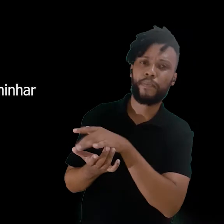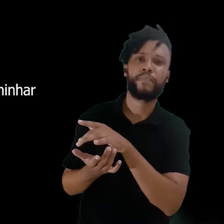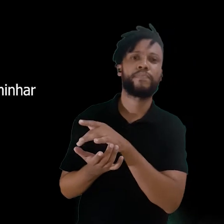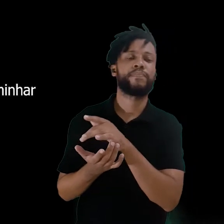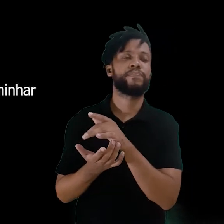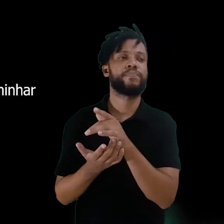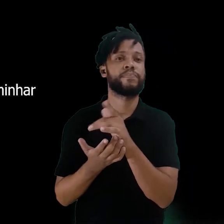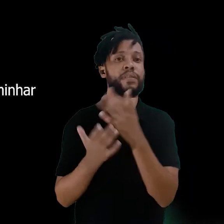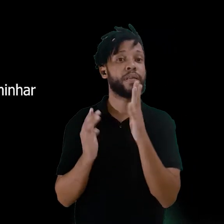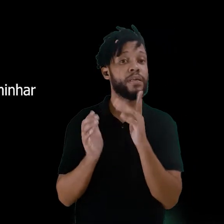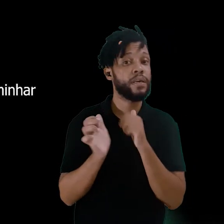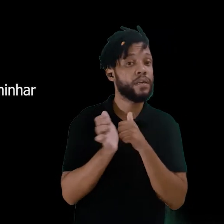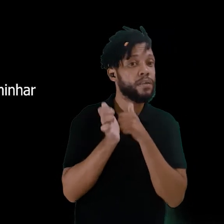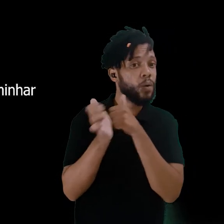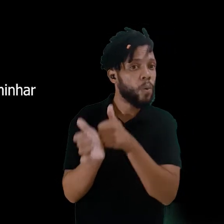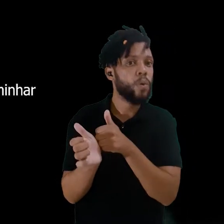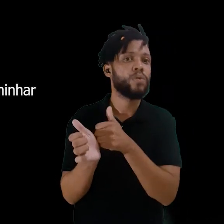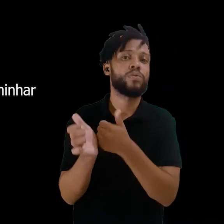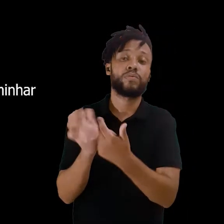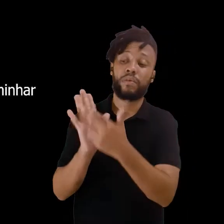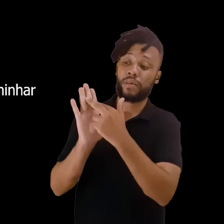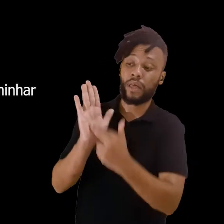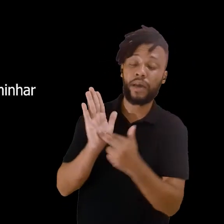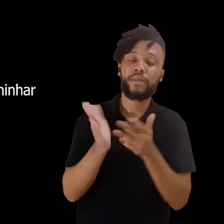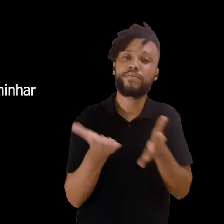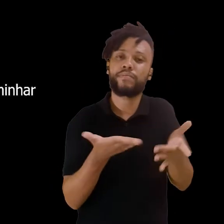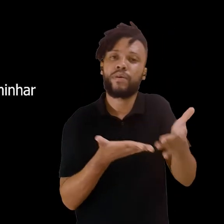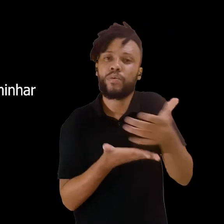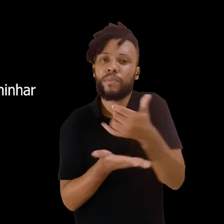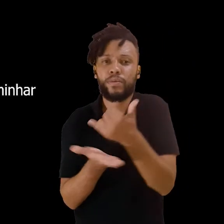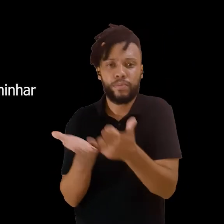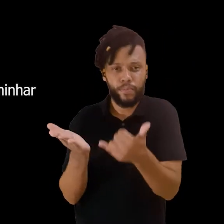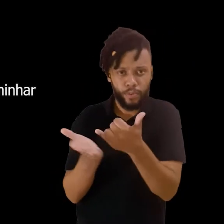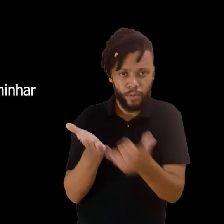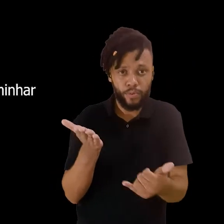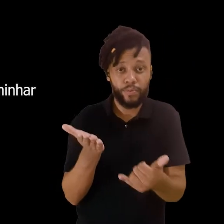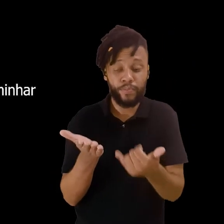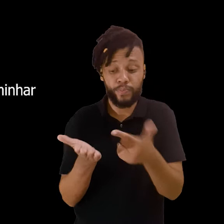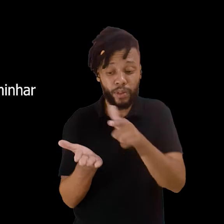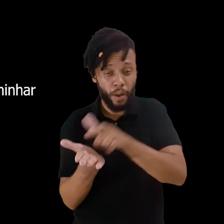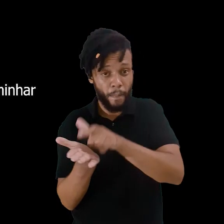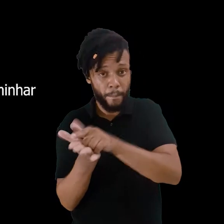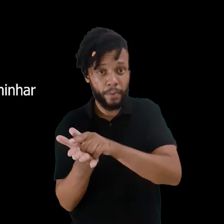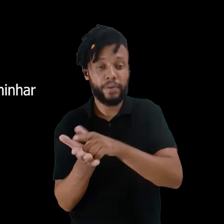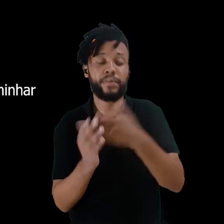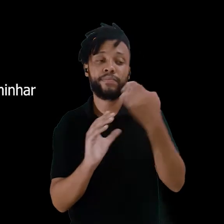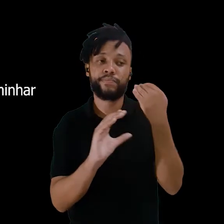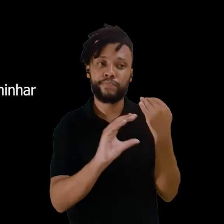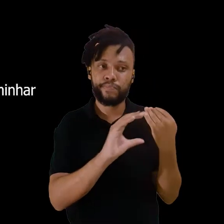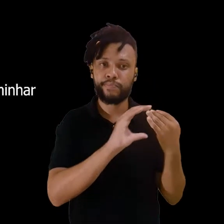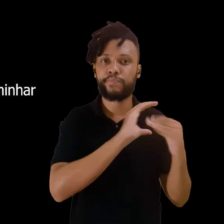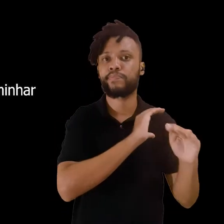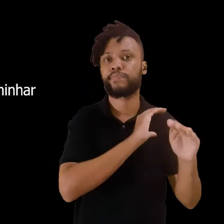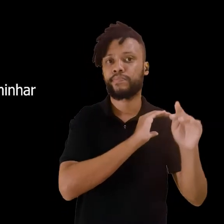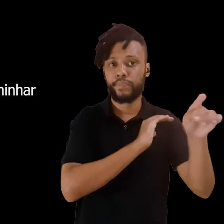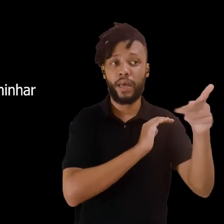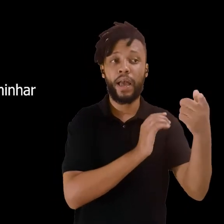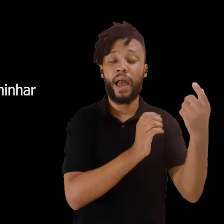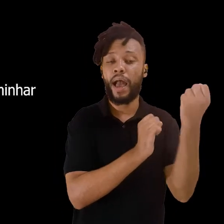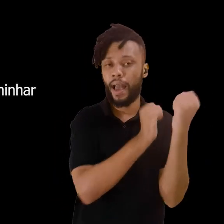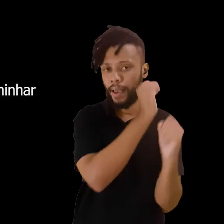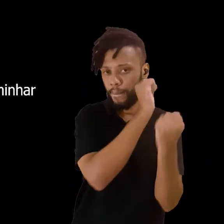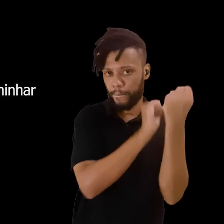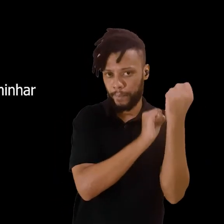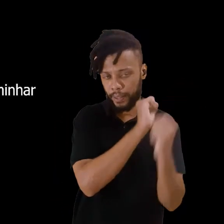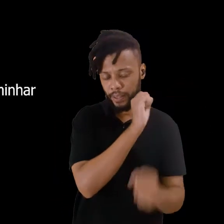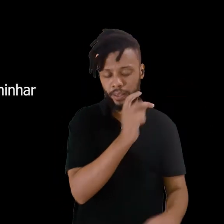o seu recolhimento de imposto. Uma via desse recibo deve ser encaminhada ao patrocinador após o depósito do